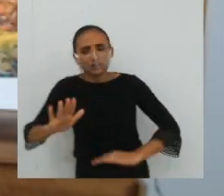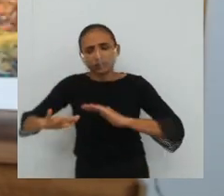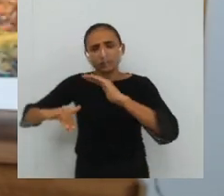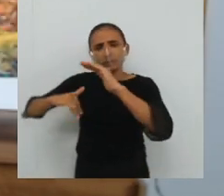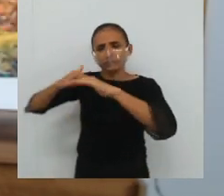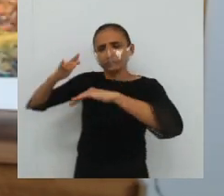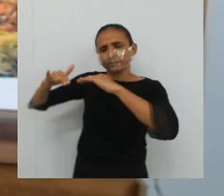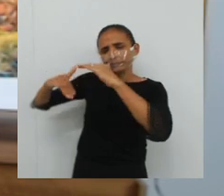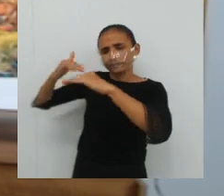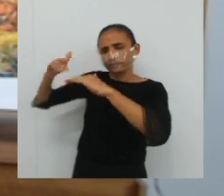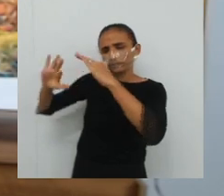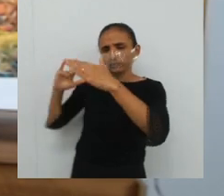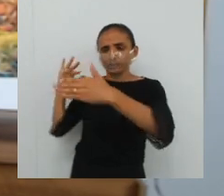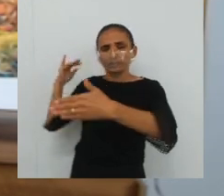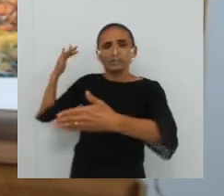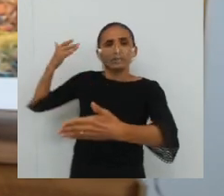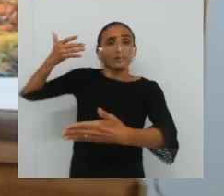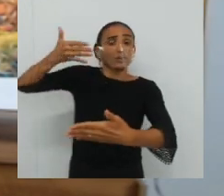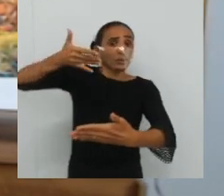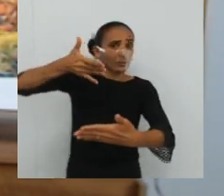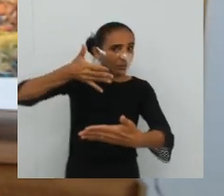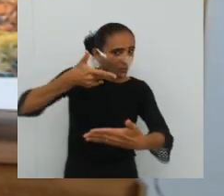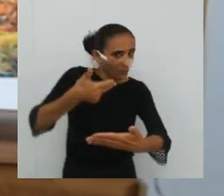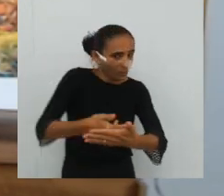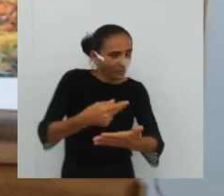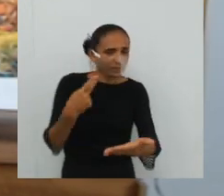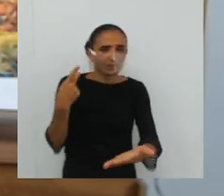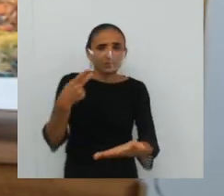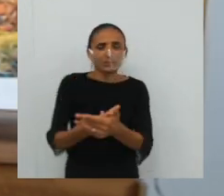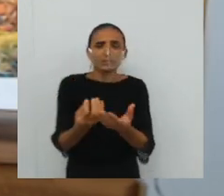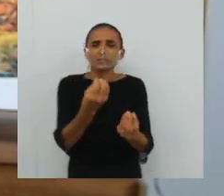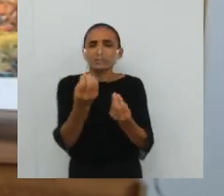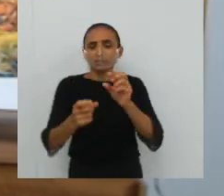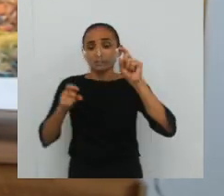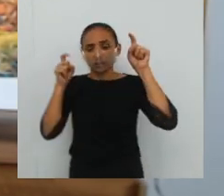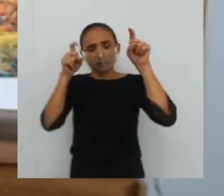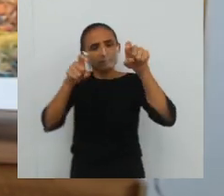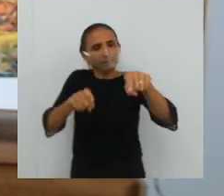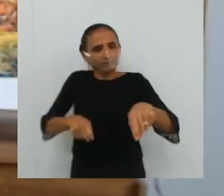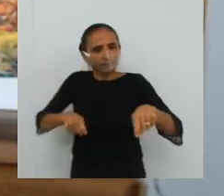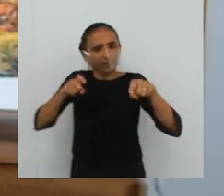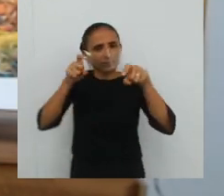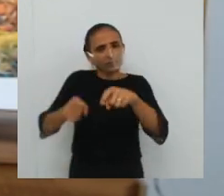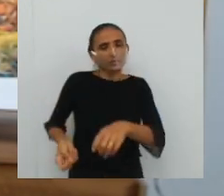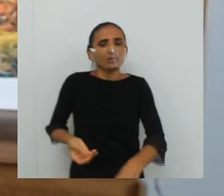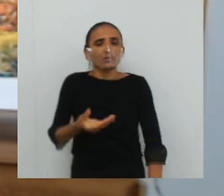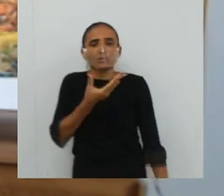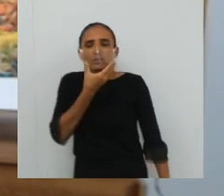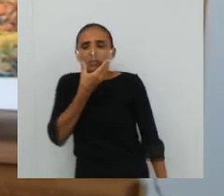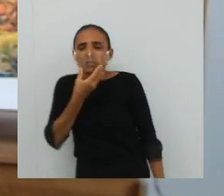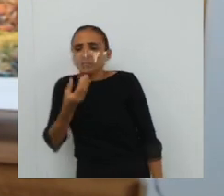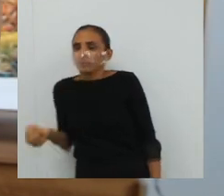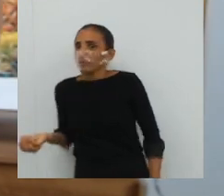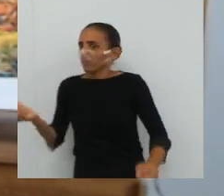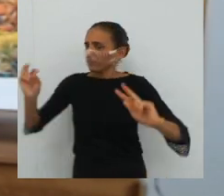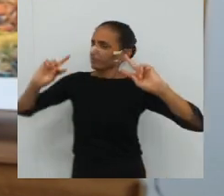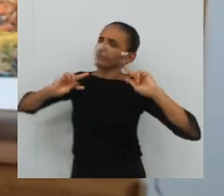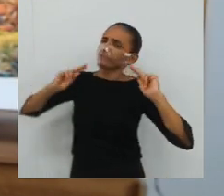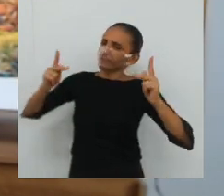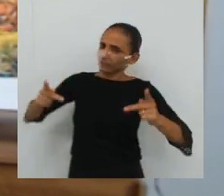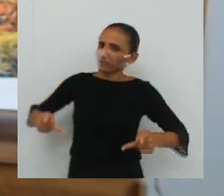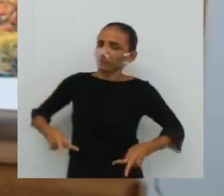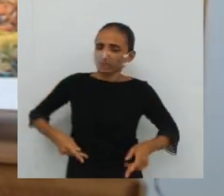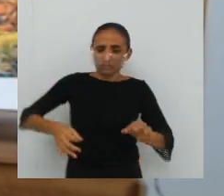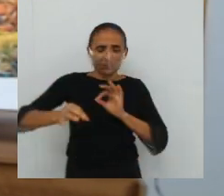Revolução Neolítica. E é na Revolução Neolítica que vai surgir a agricultura. O homem começa a dominar